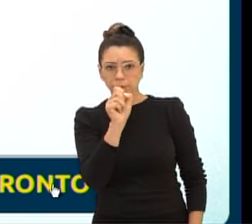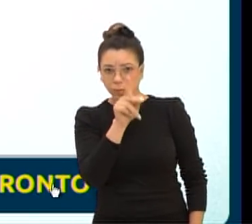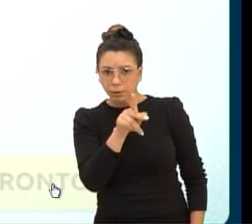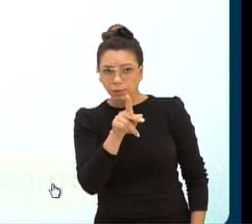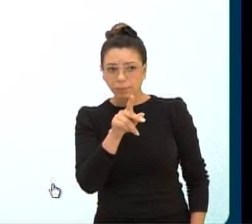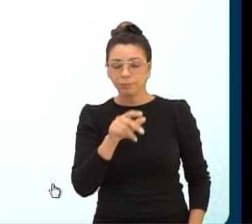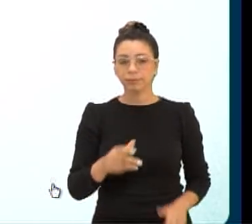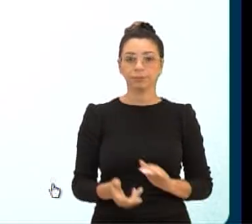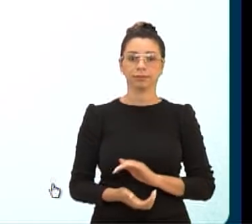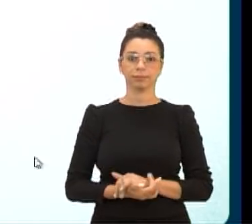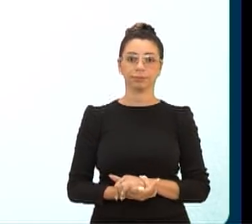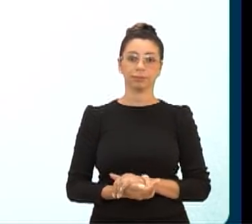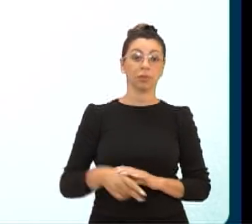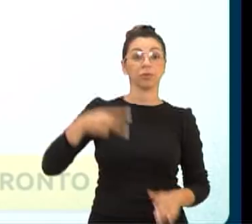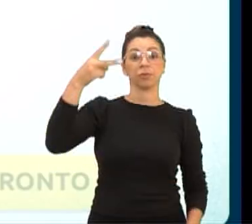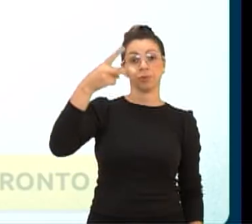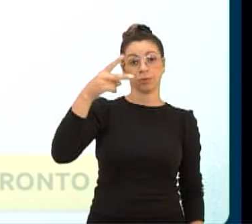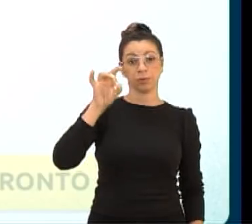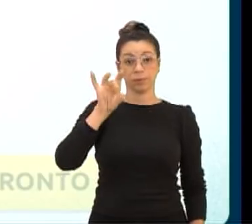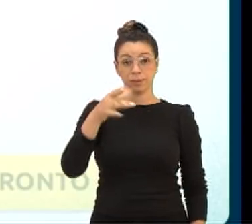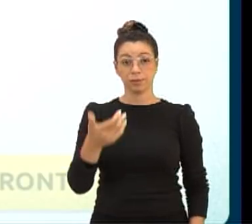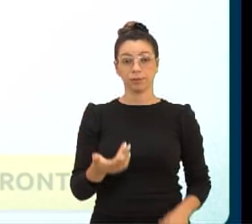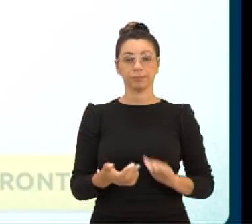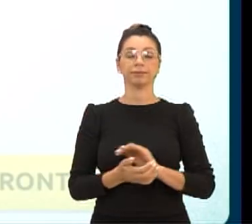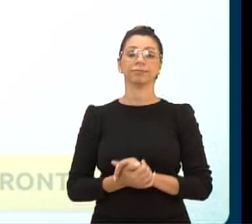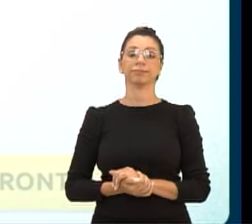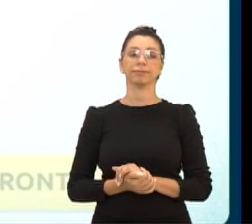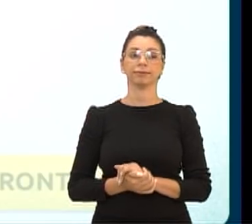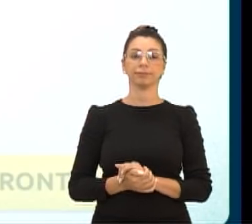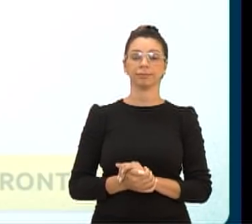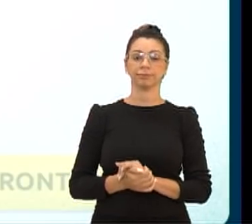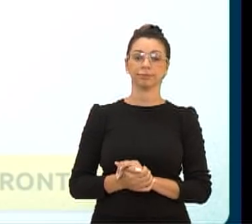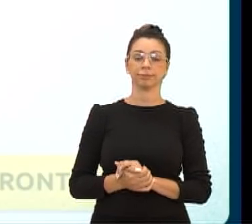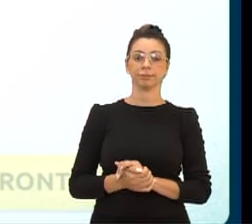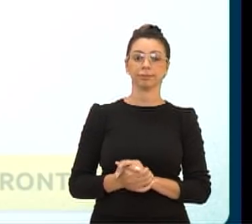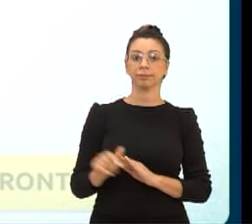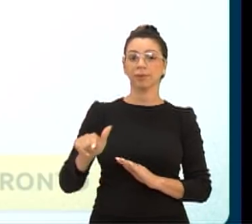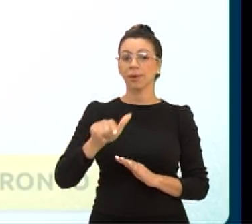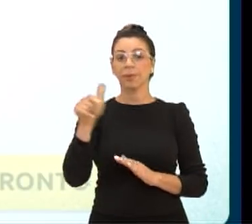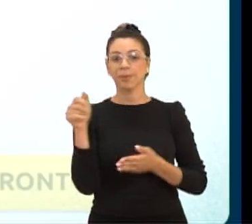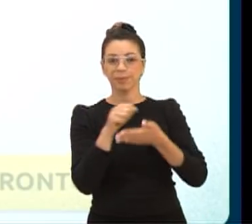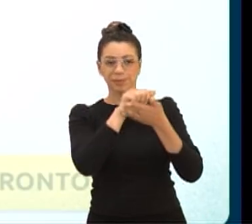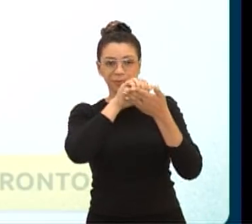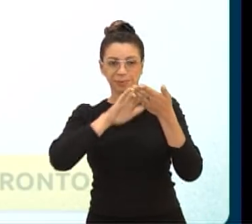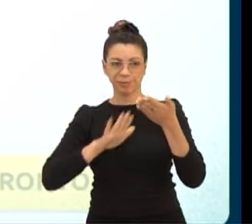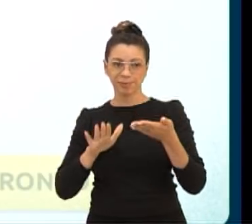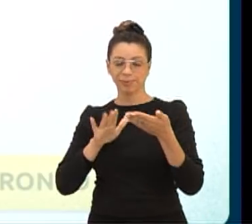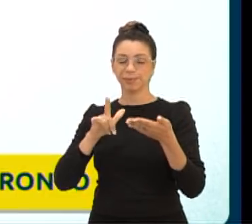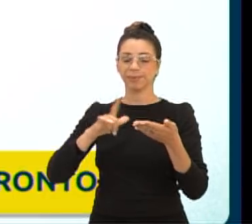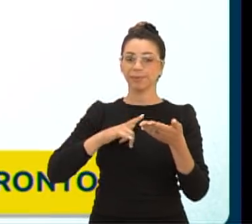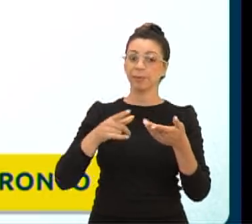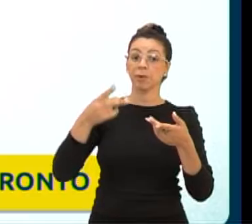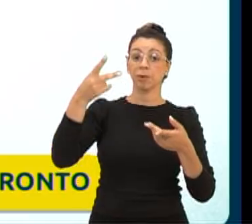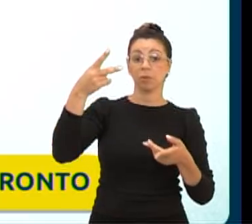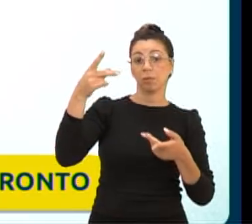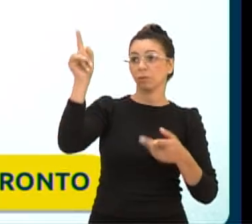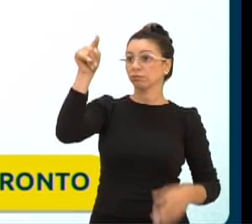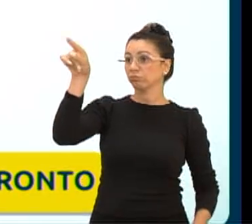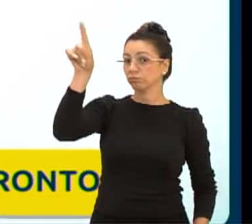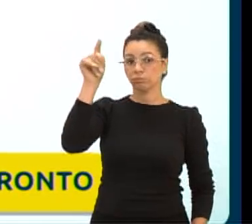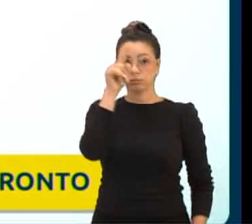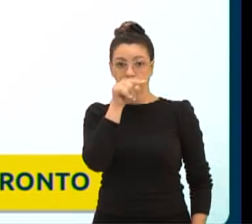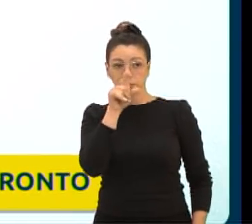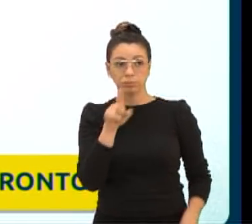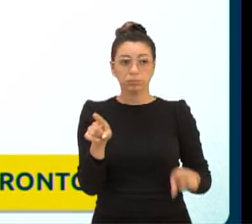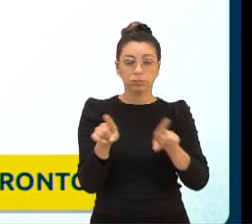Mais apenas 2 círculos. Na próxima etapa, apenas 2 círculos também,